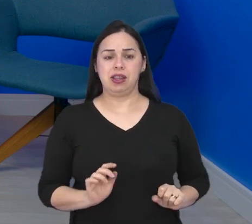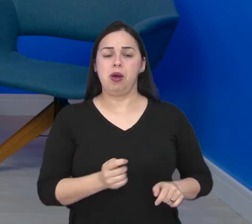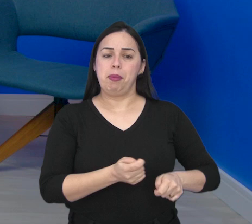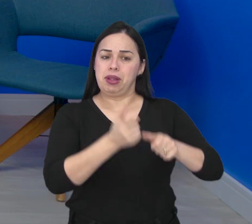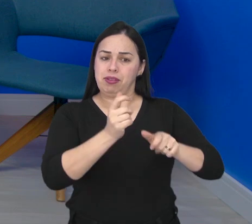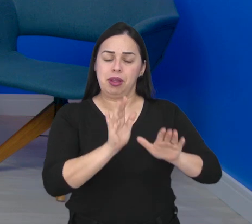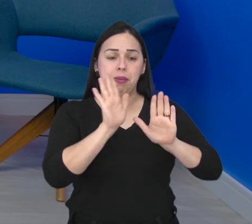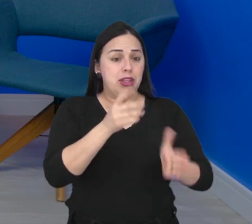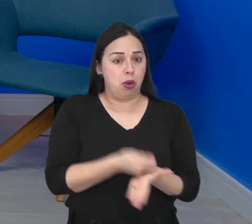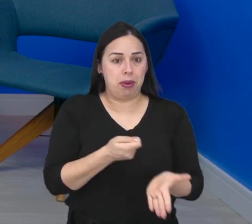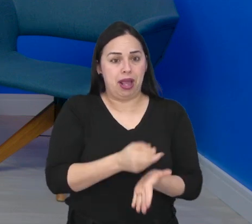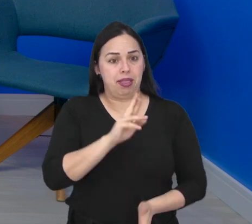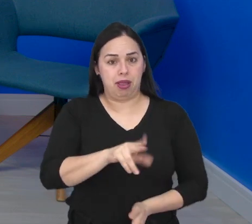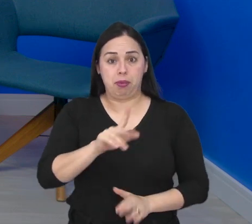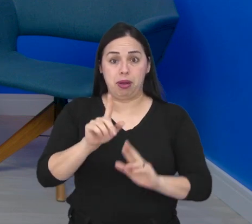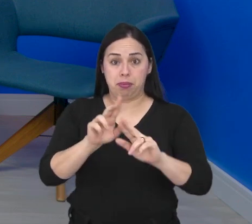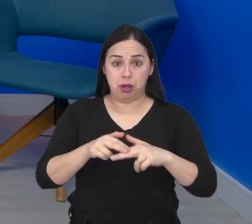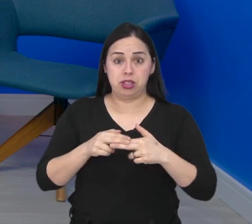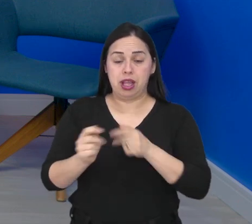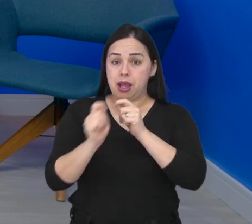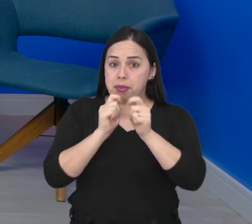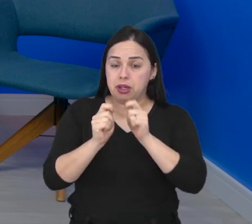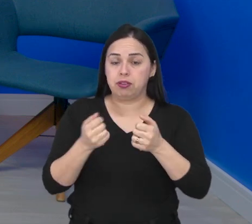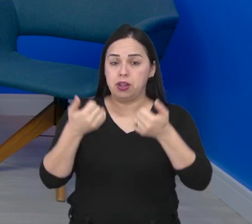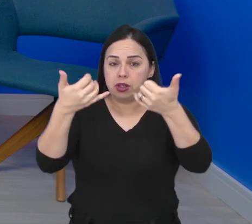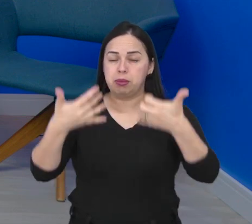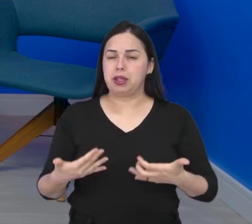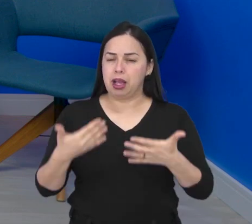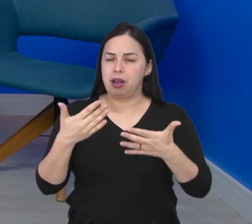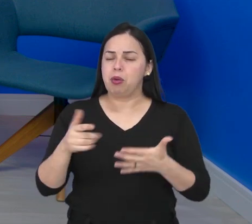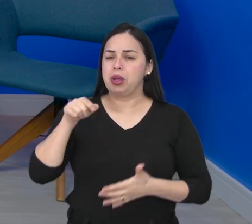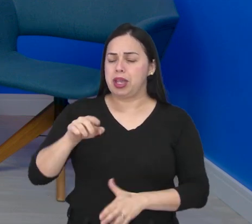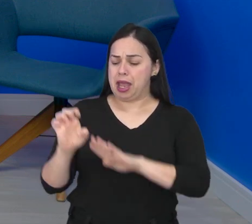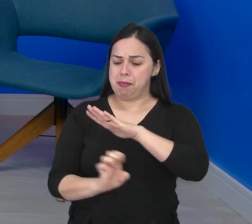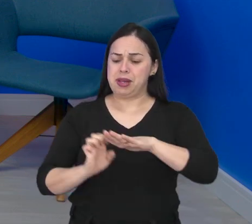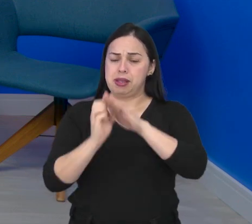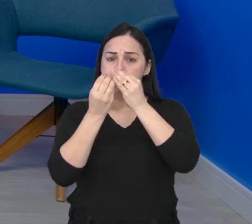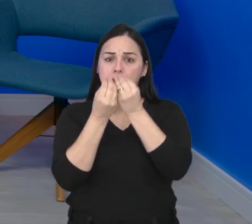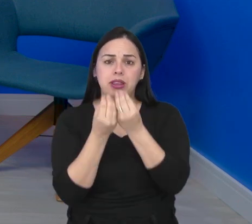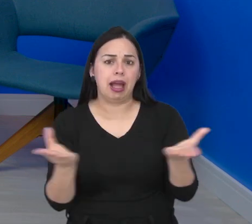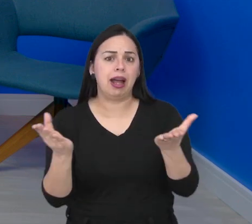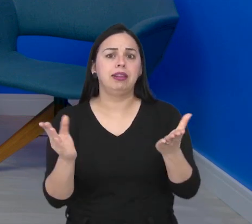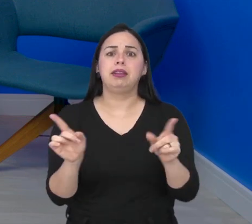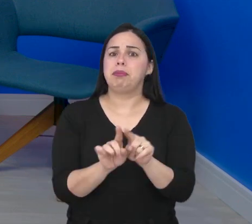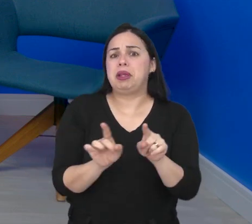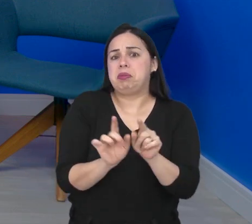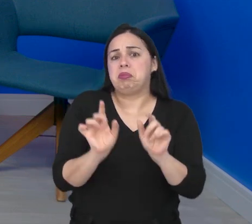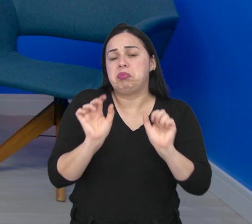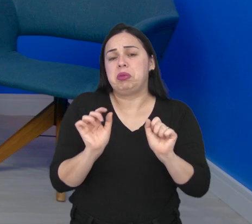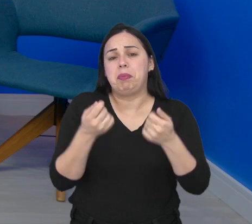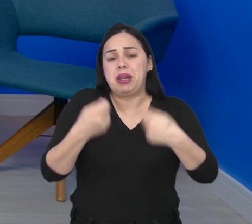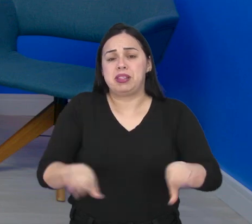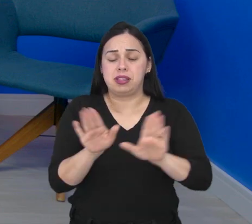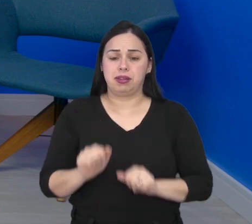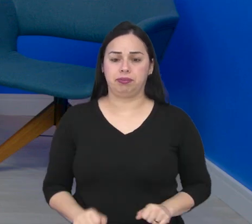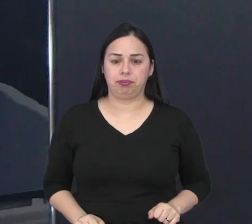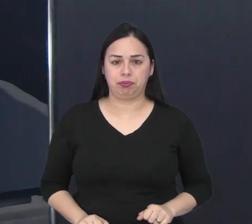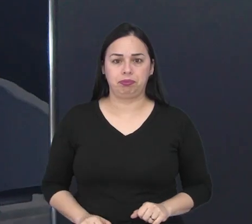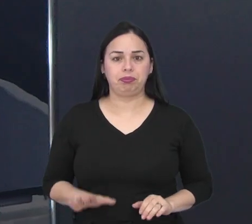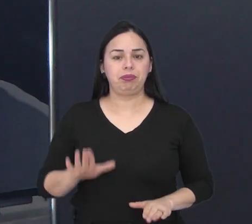funcionário, mas não é uma obrigação. Na reportagem a seguir, você vai entender o que a empresa deve oferecer e o que ela pode